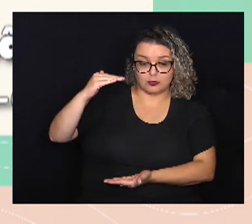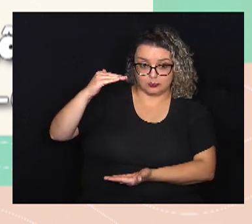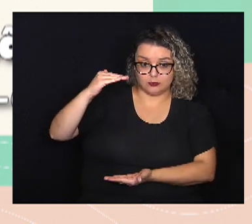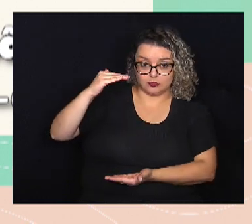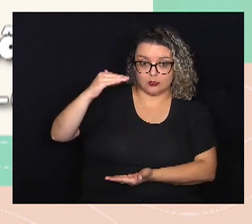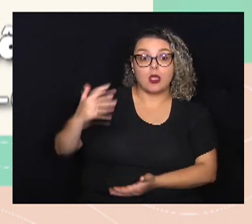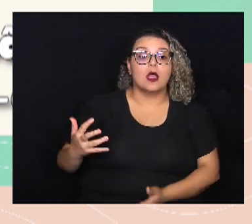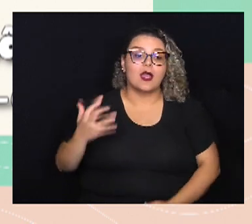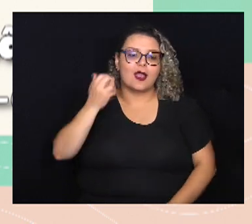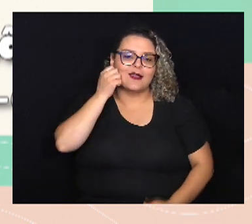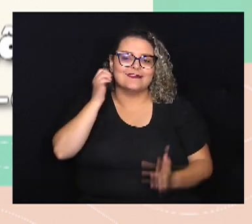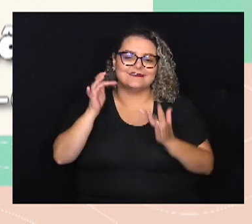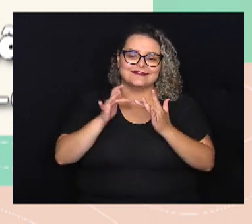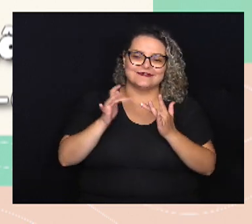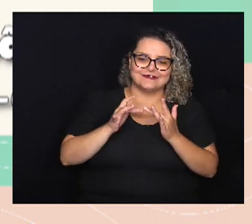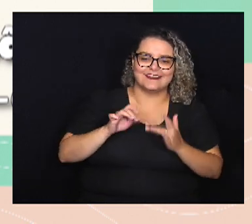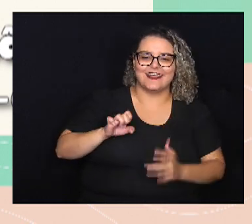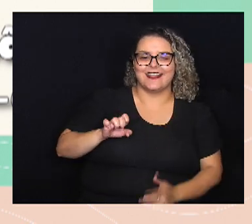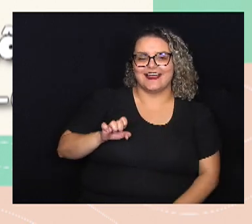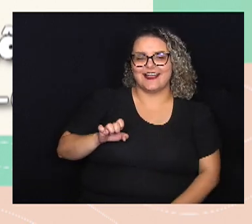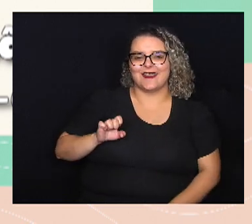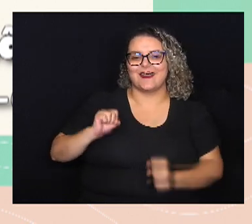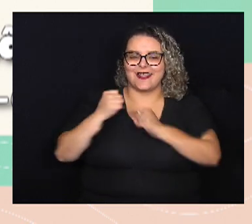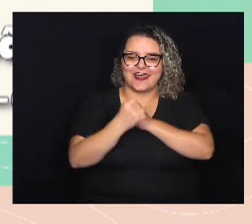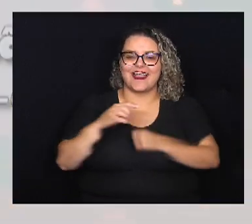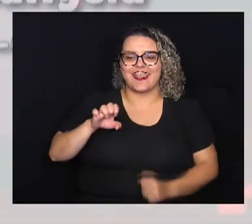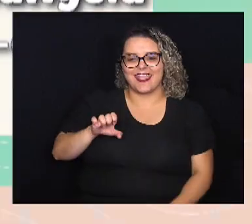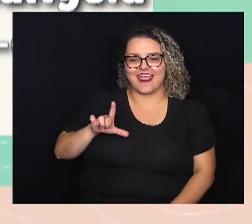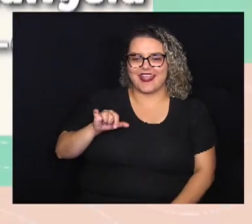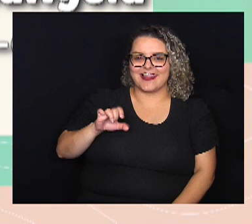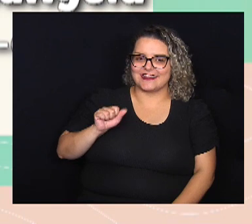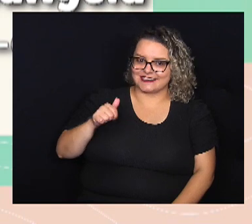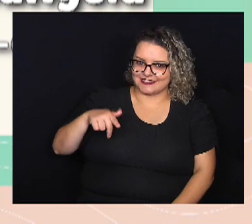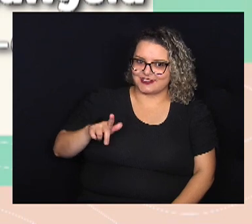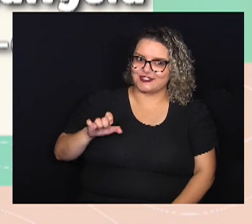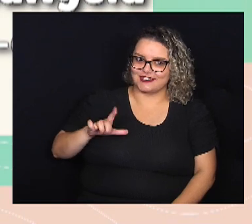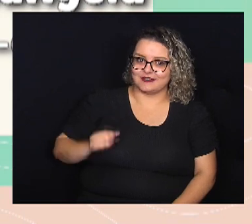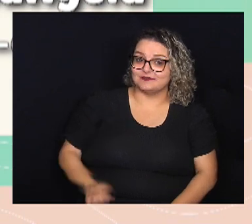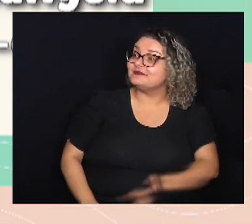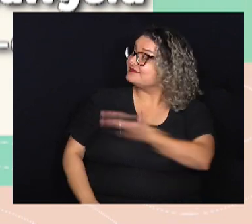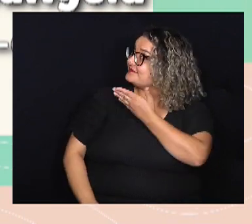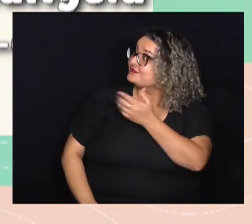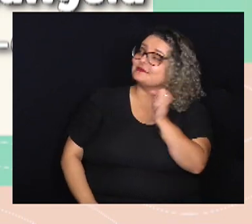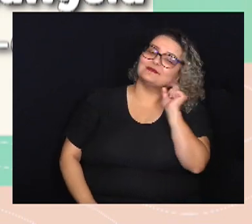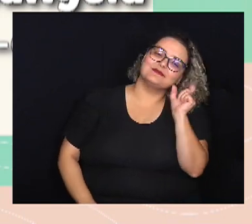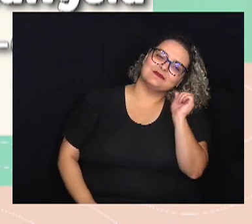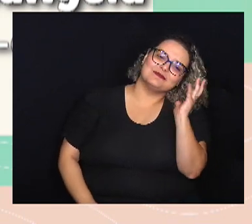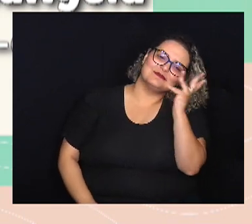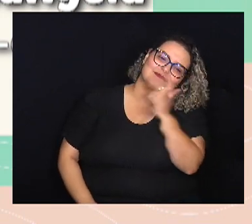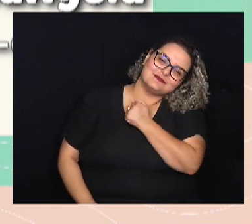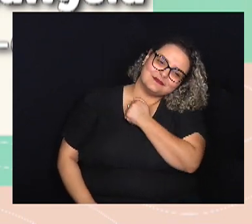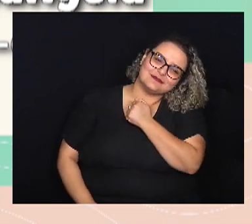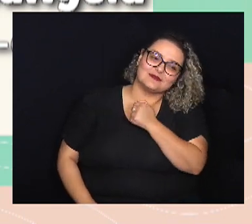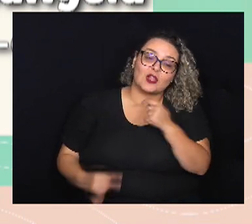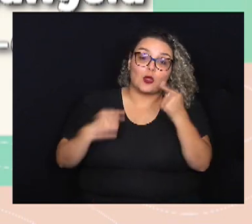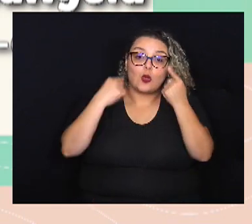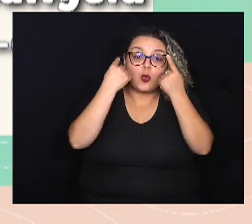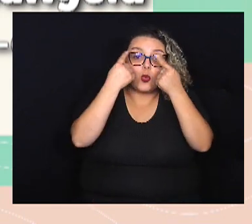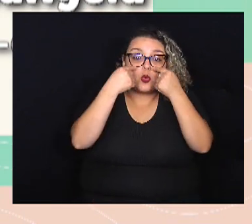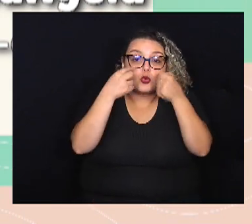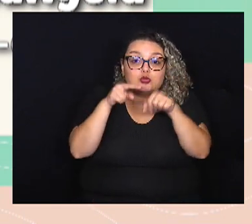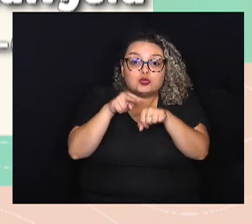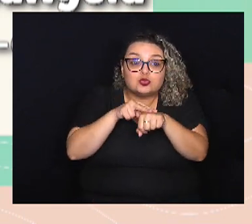adotar entra em contato com a protetora Elisângela Essa gatinha linda frajolinha de olhos verdes